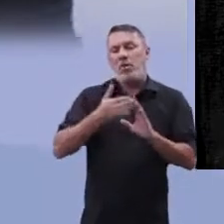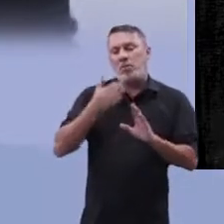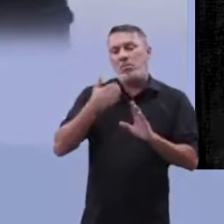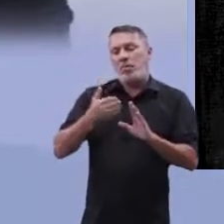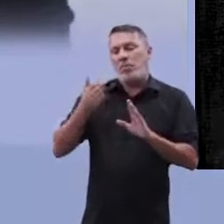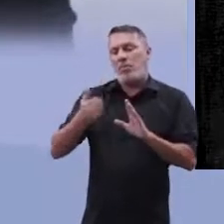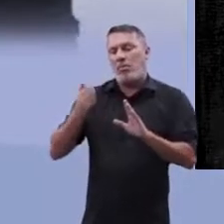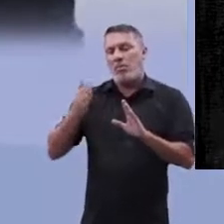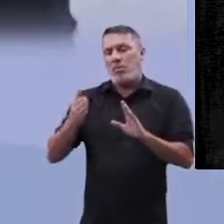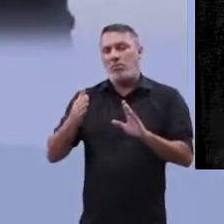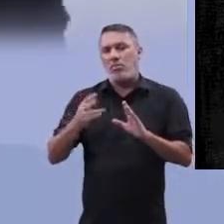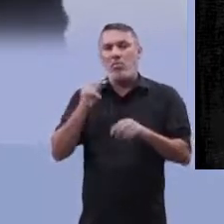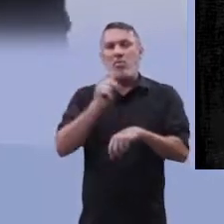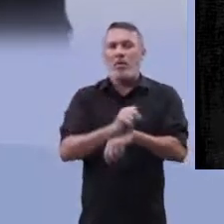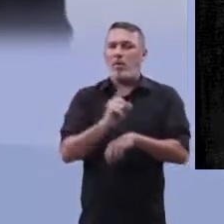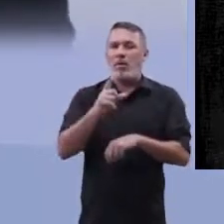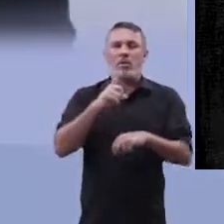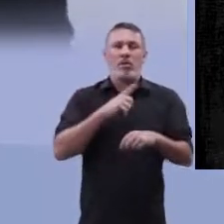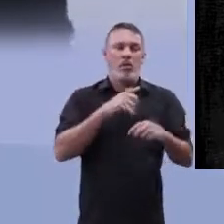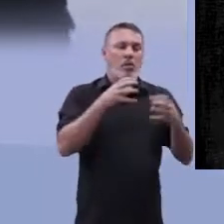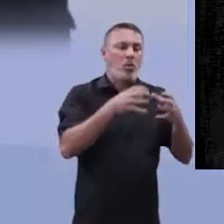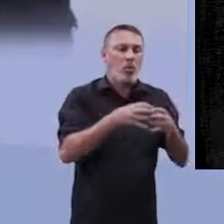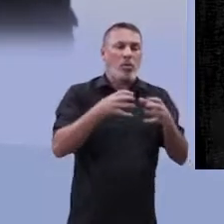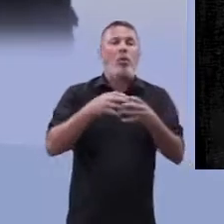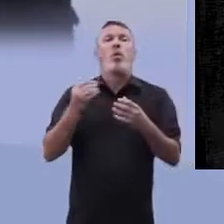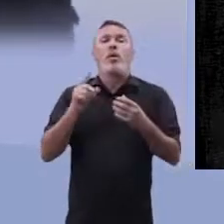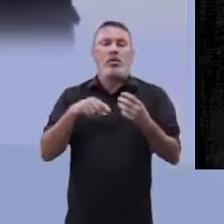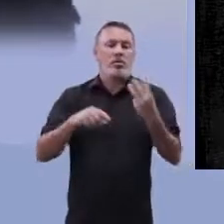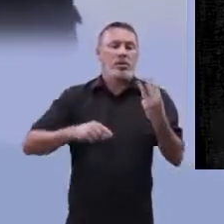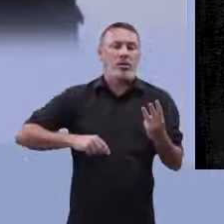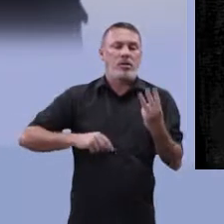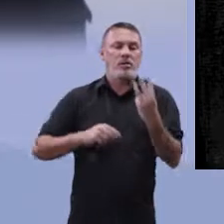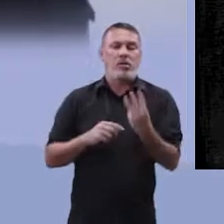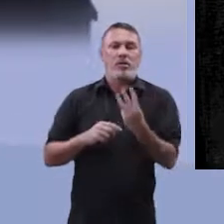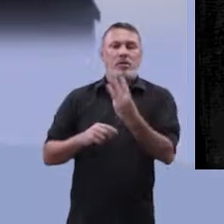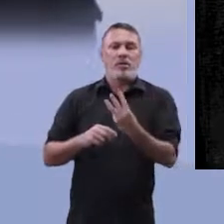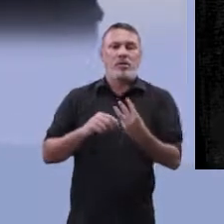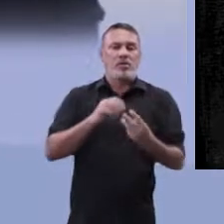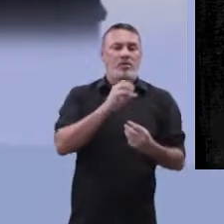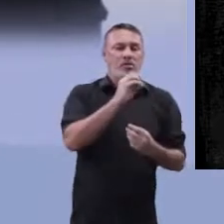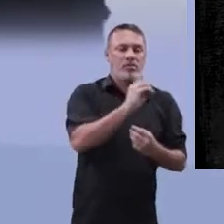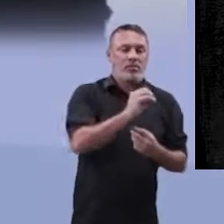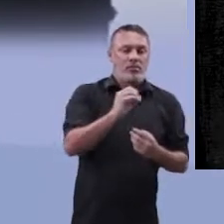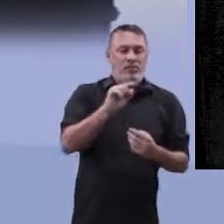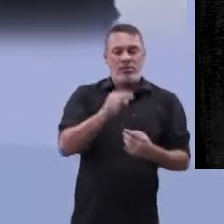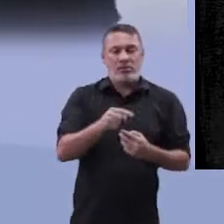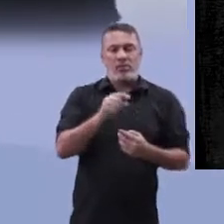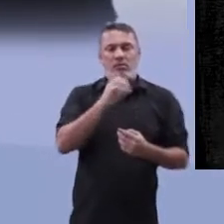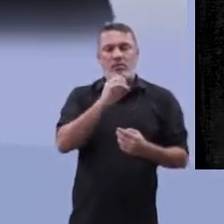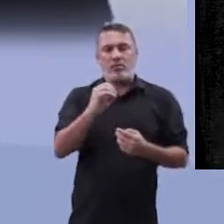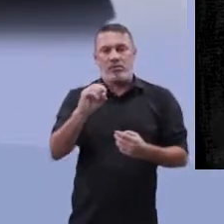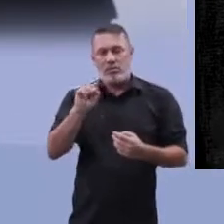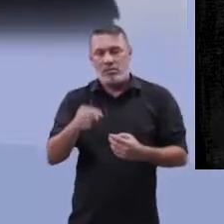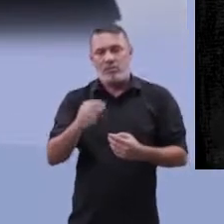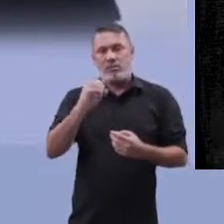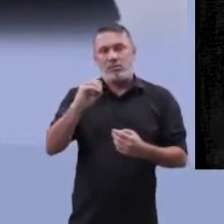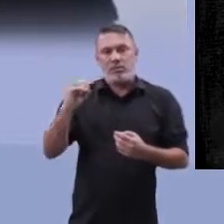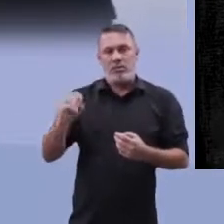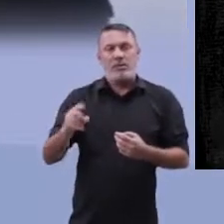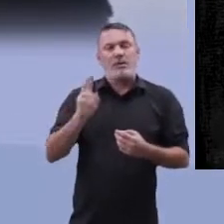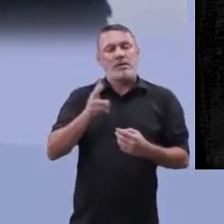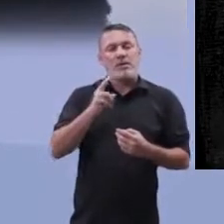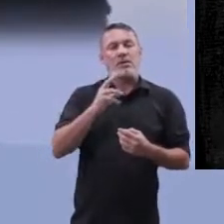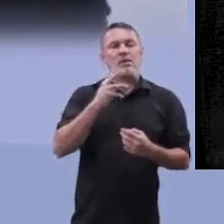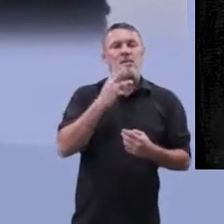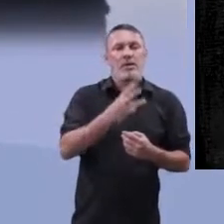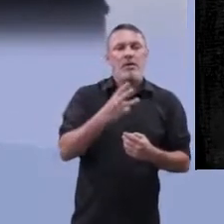do quintilhão e assim sucessivamente. Cada classe é de 3 em 3 casinhas, então você aumenta de